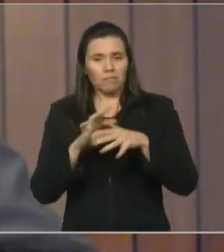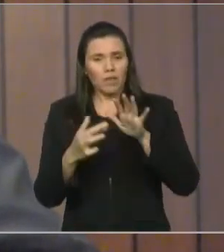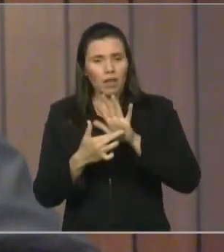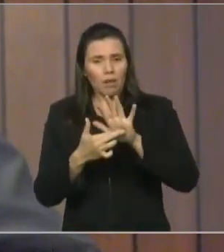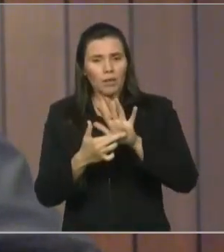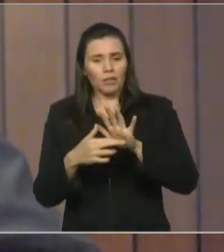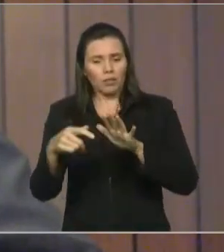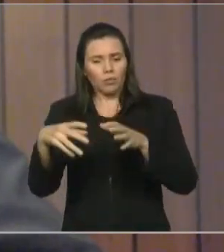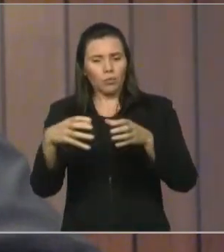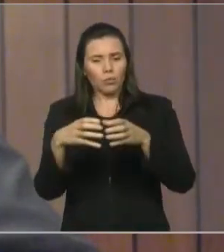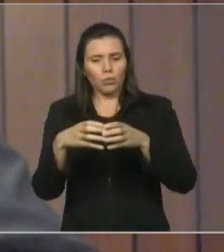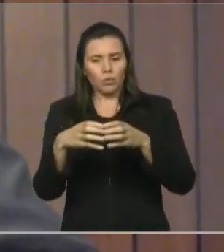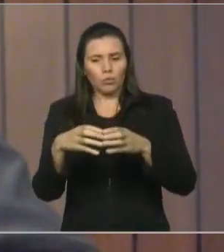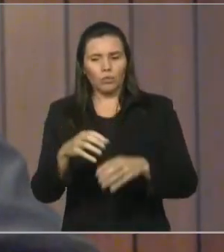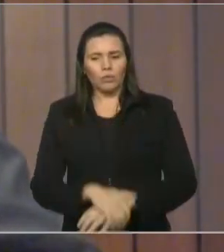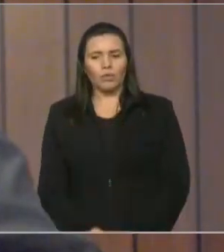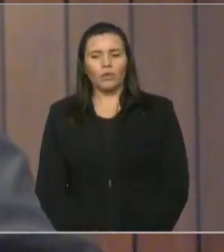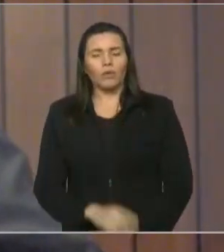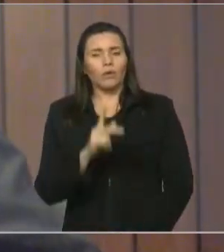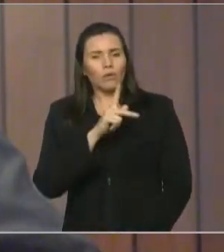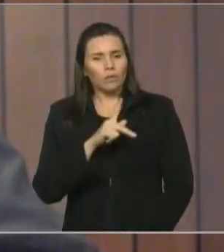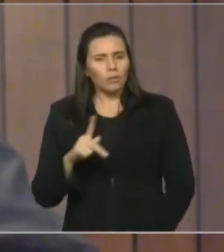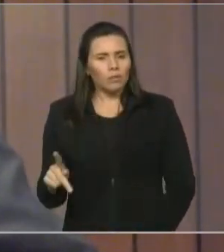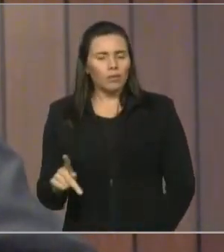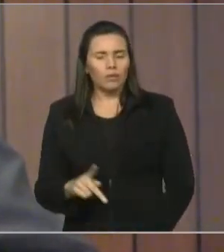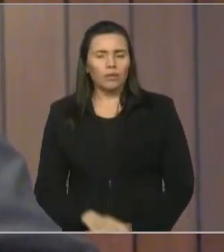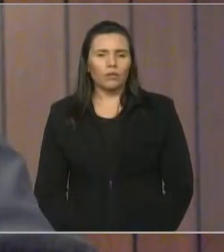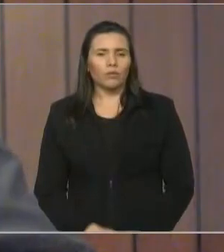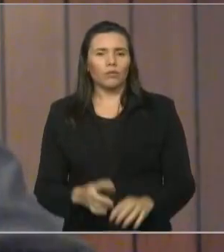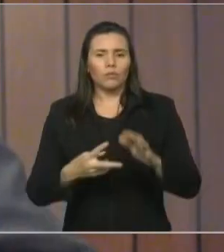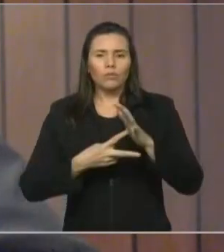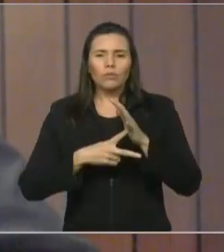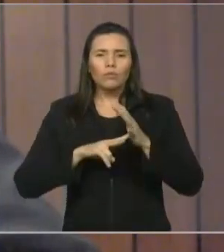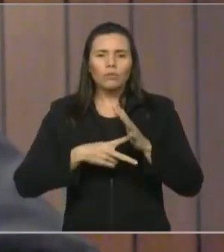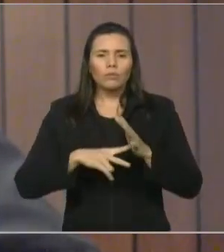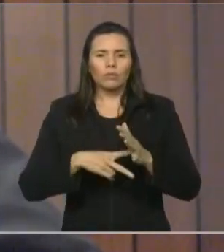acompanhada pelo presidente do Sindicato